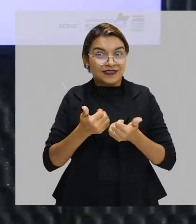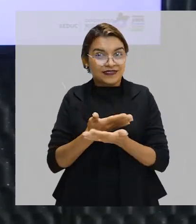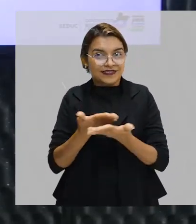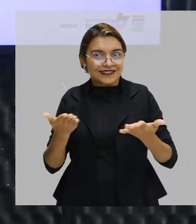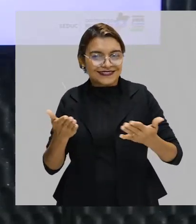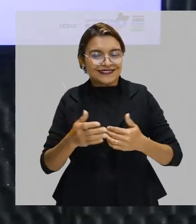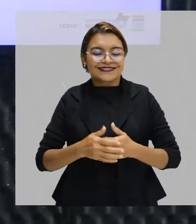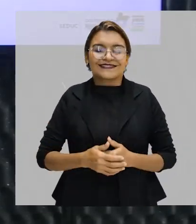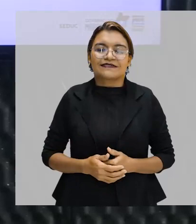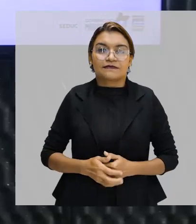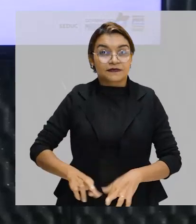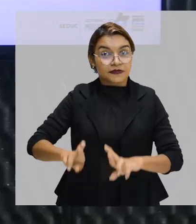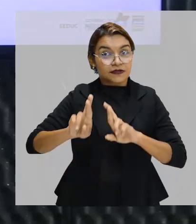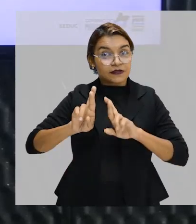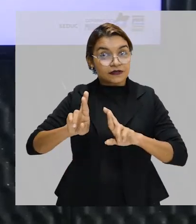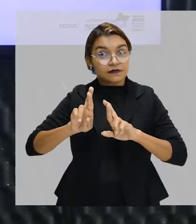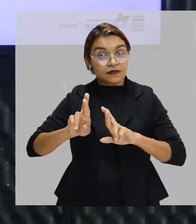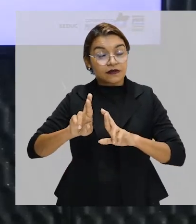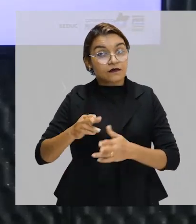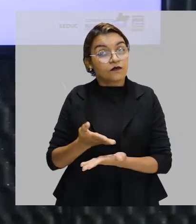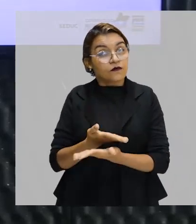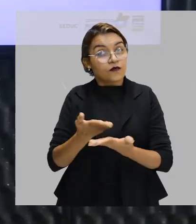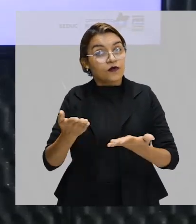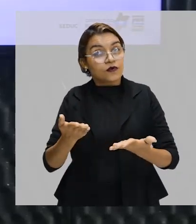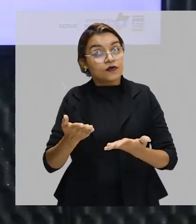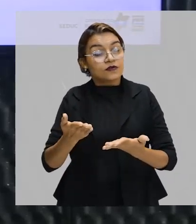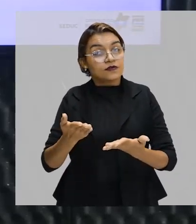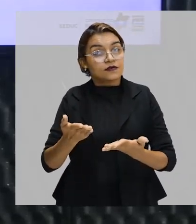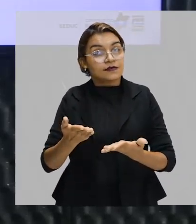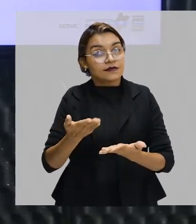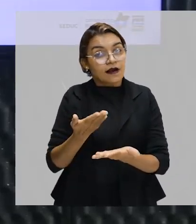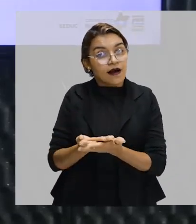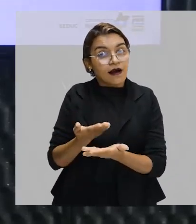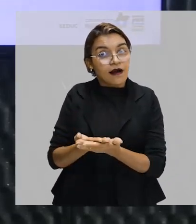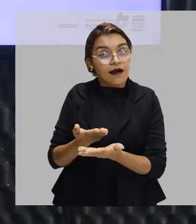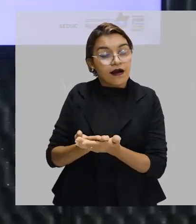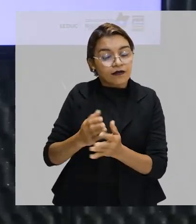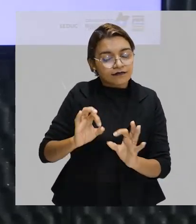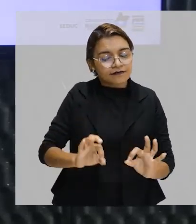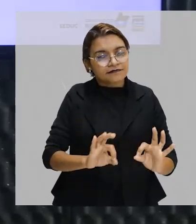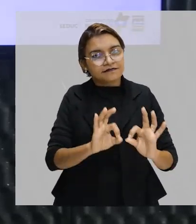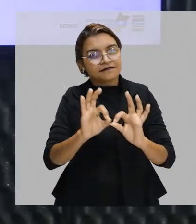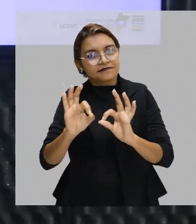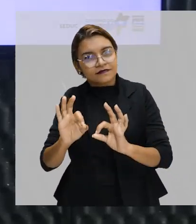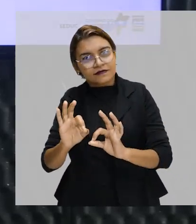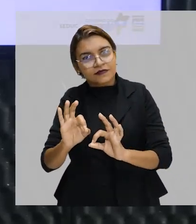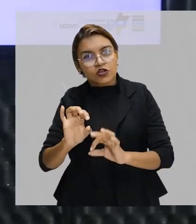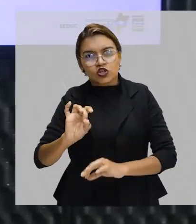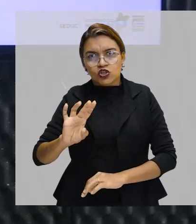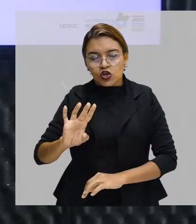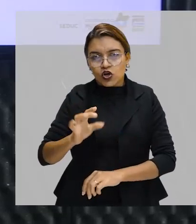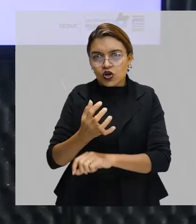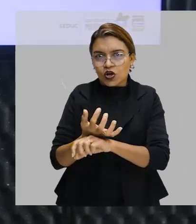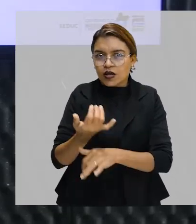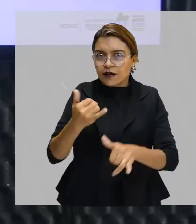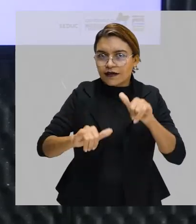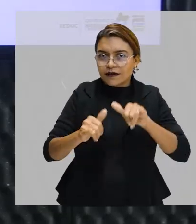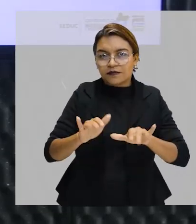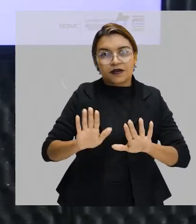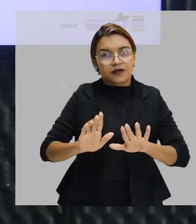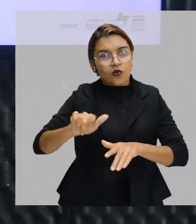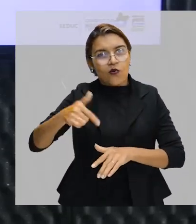que vocês estejam acompanhando os nossos vídeos, não apenas as aulas de Química, mas também dos outros